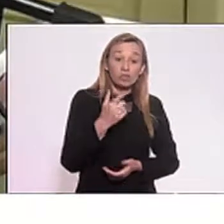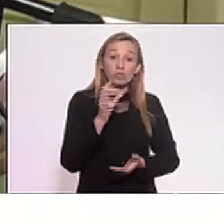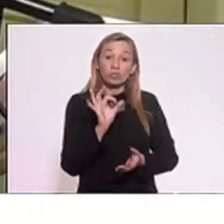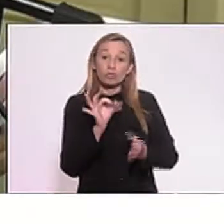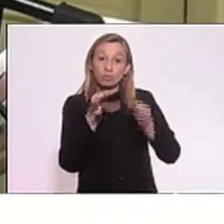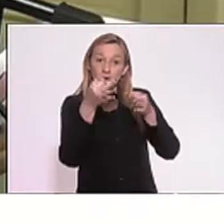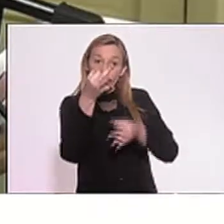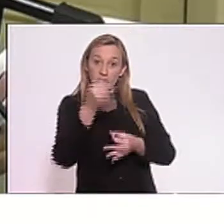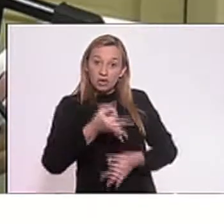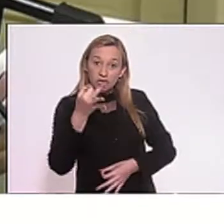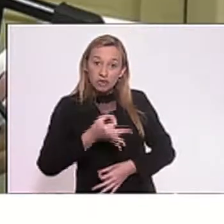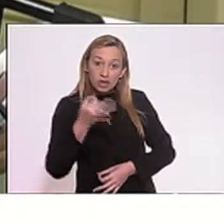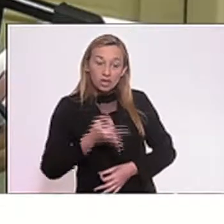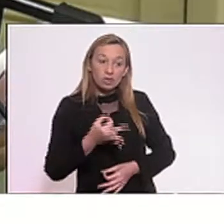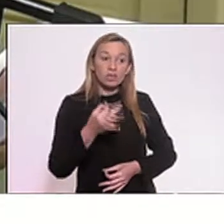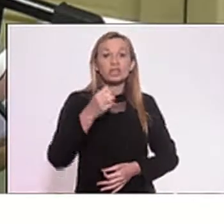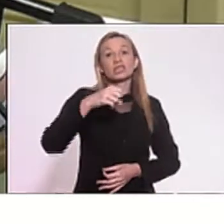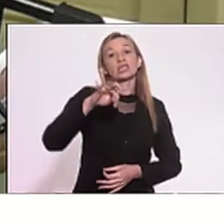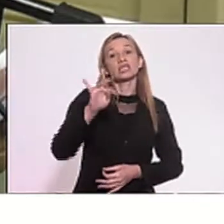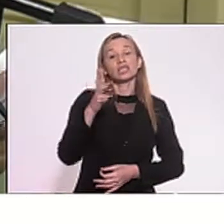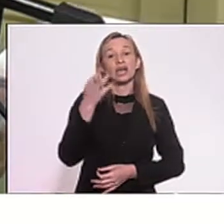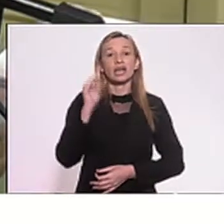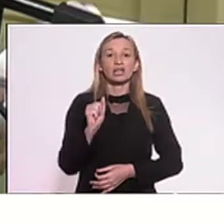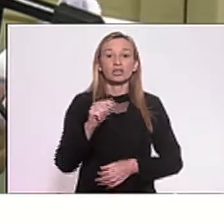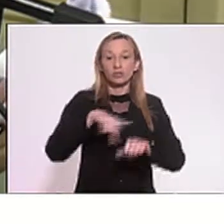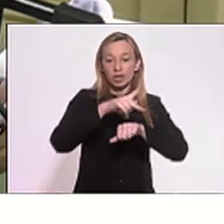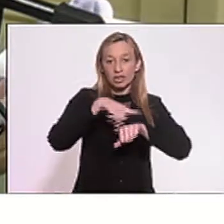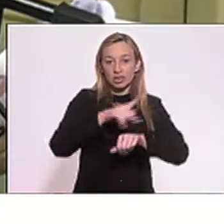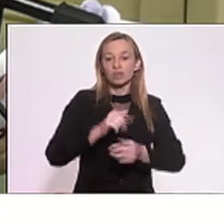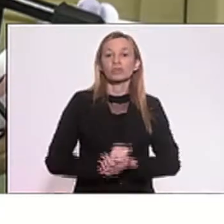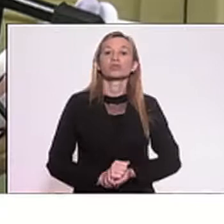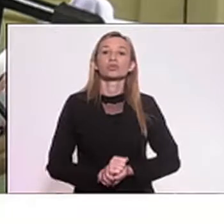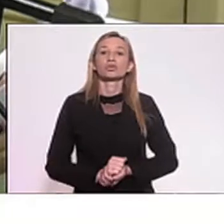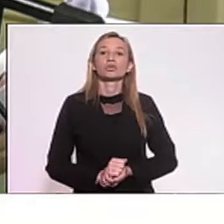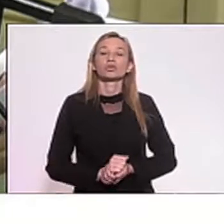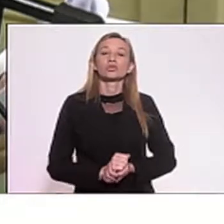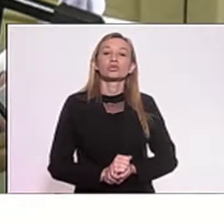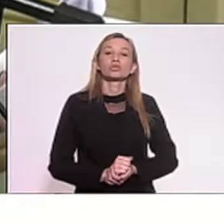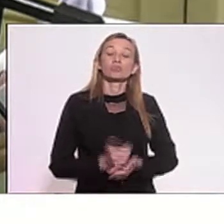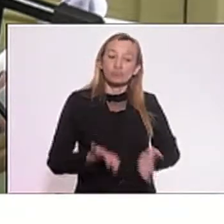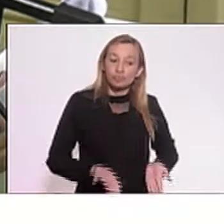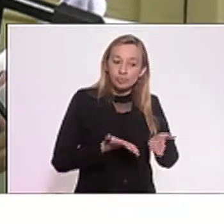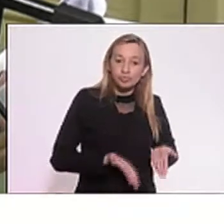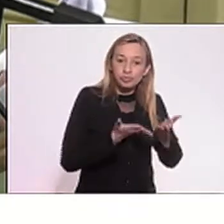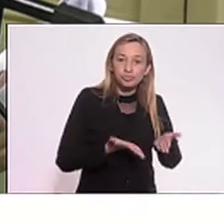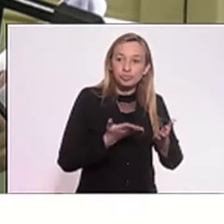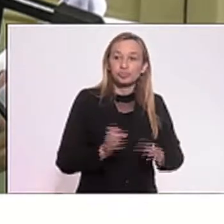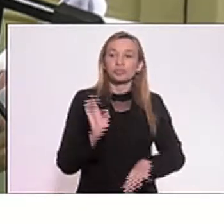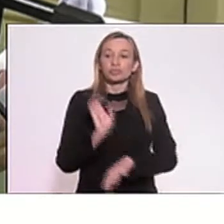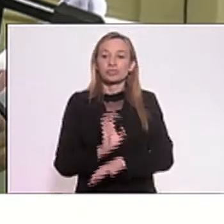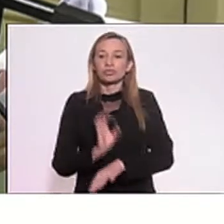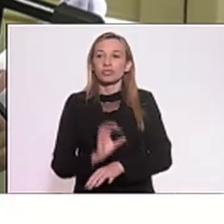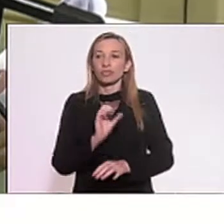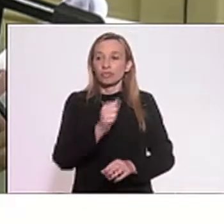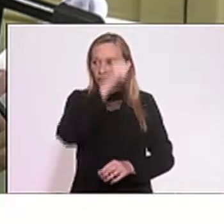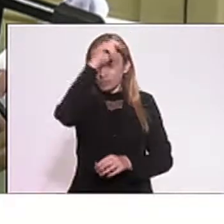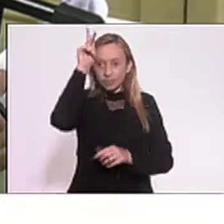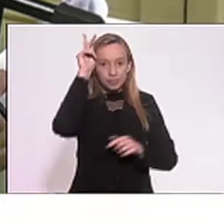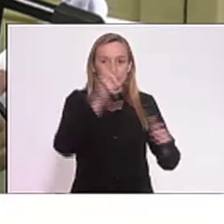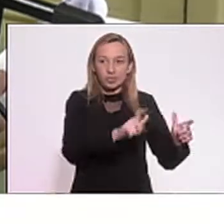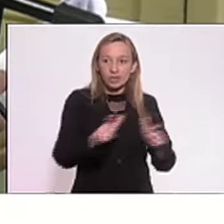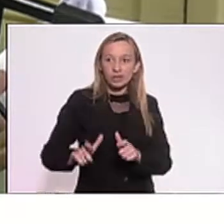e as necessidades sanitárias do país. Instituir e estimular os estados e municípios em